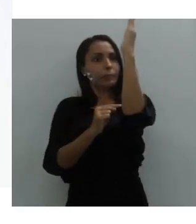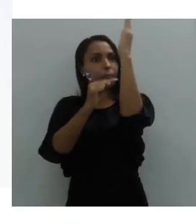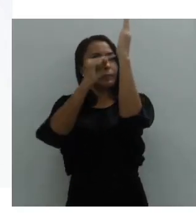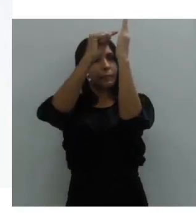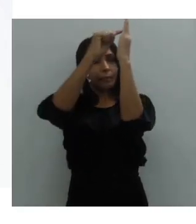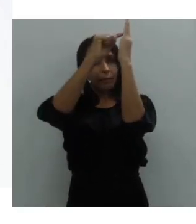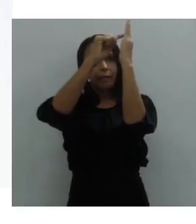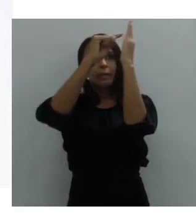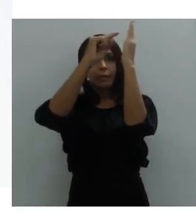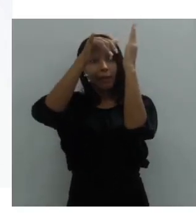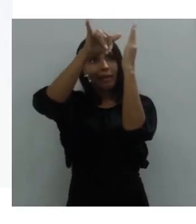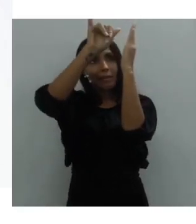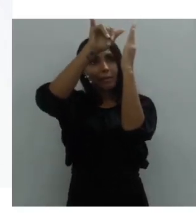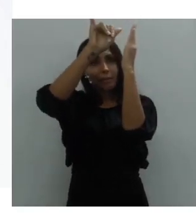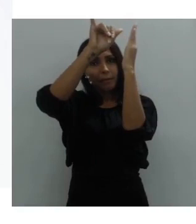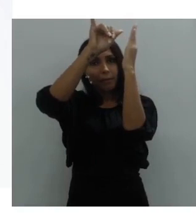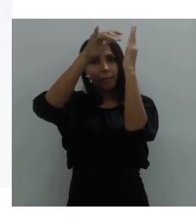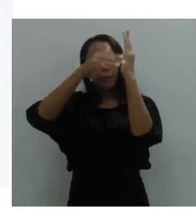chama eixo Y.